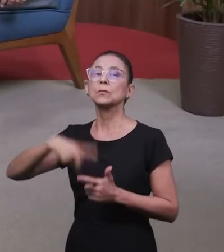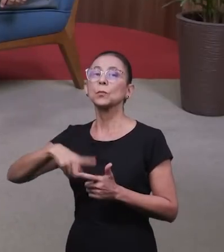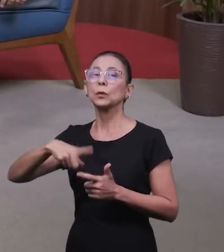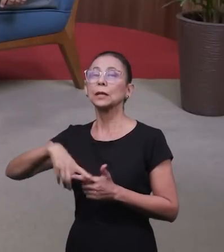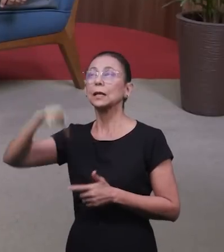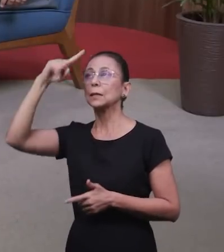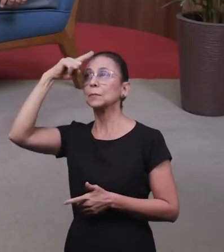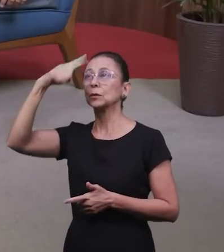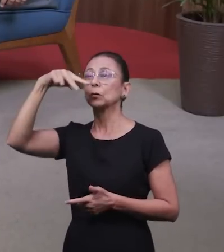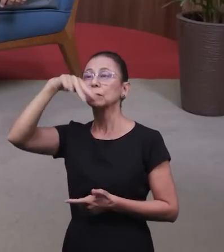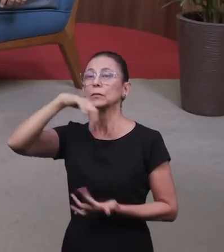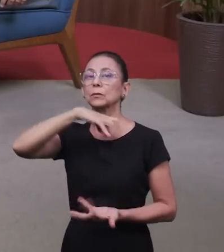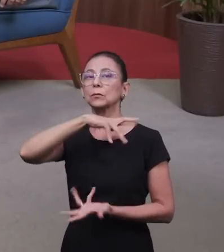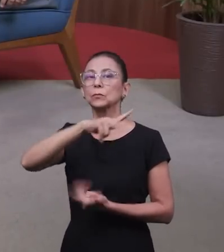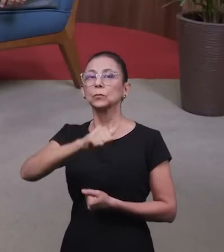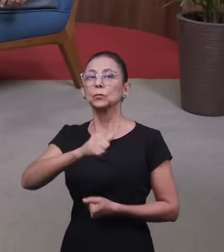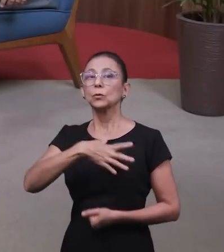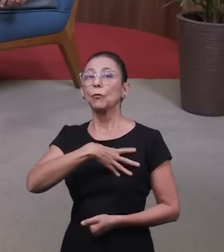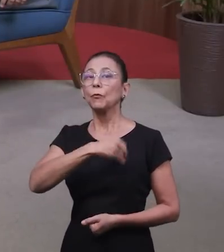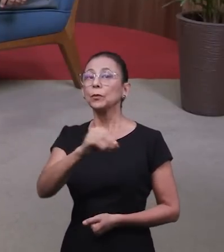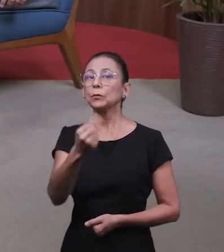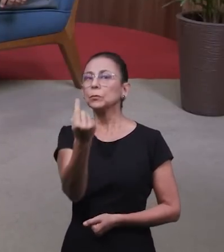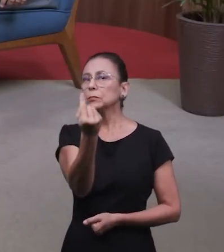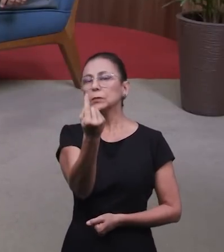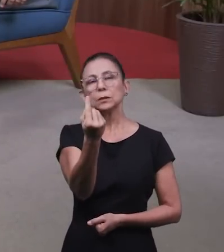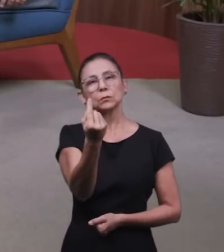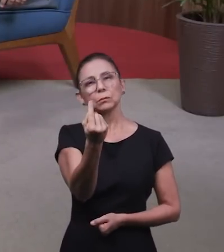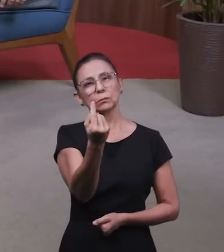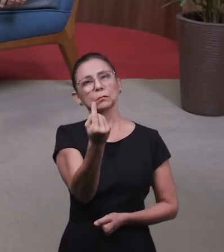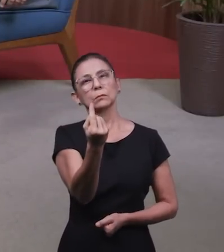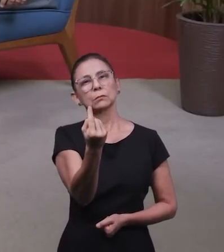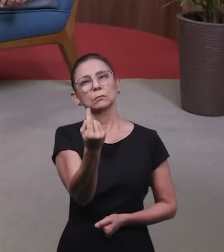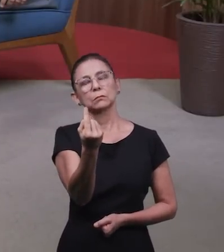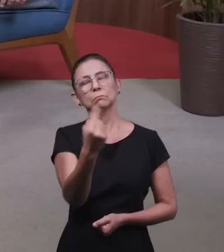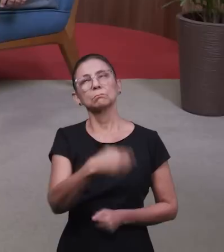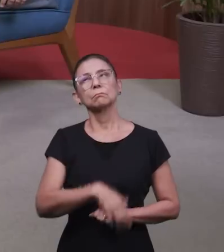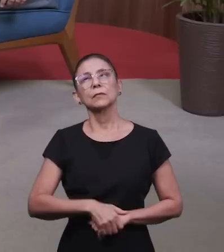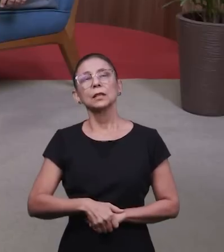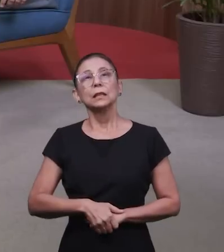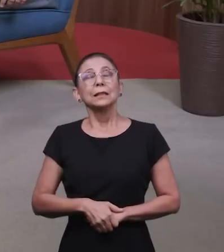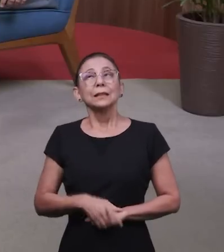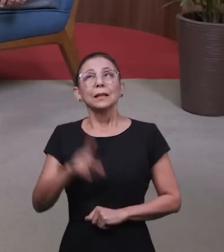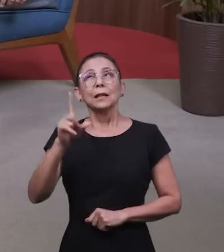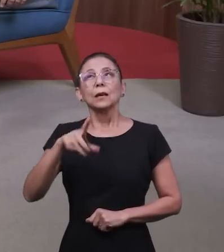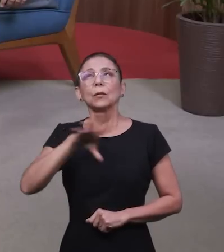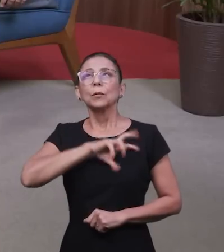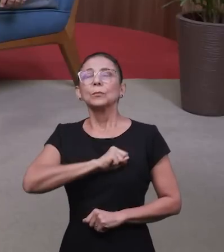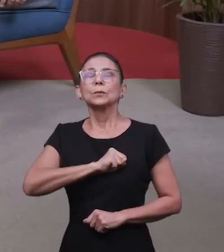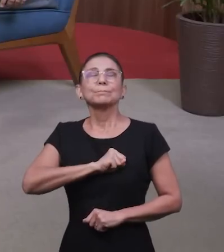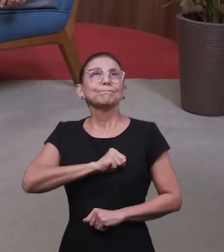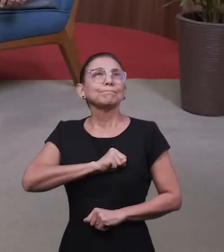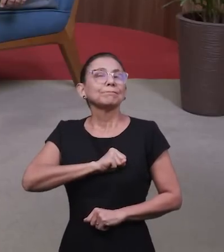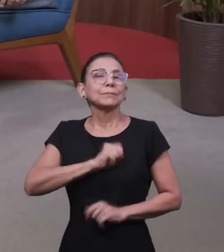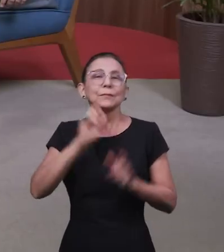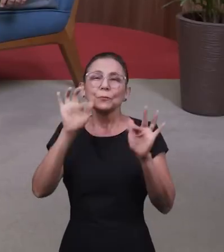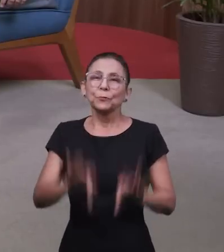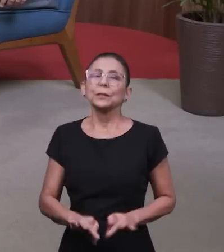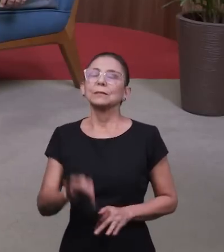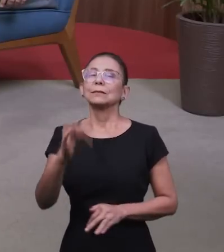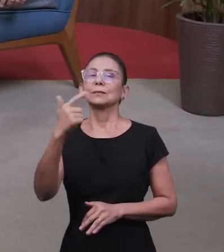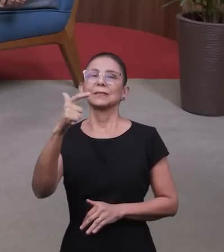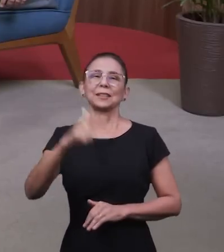Nós nos lembramos deste amor, porque é um amor que não cessa.